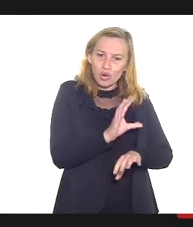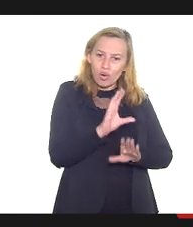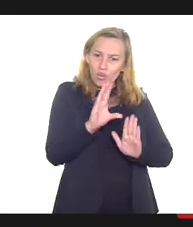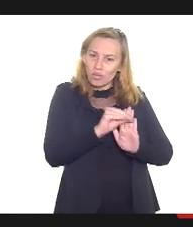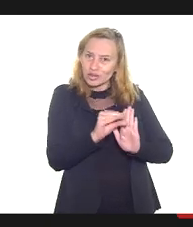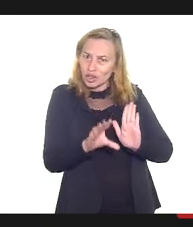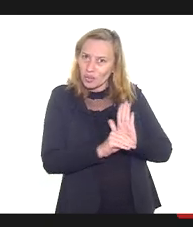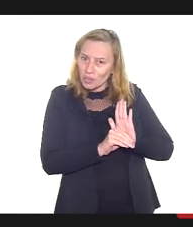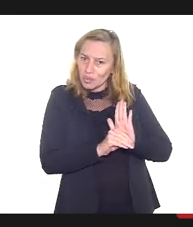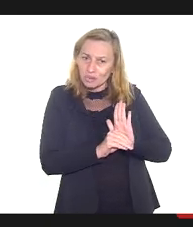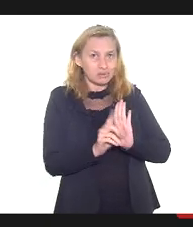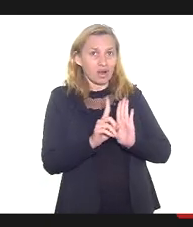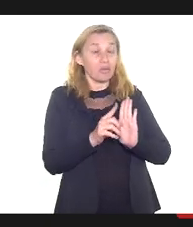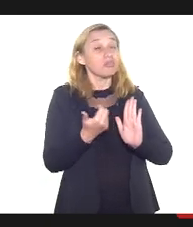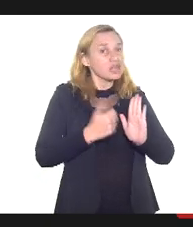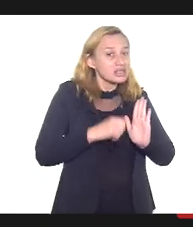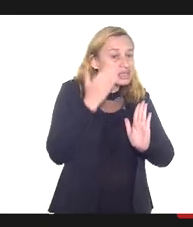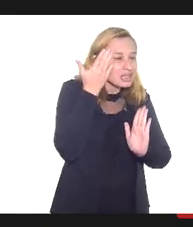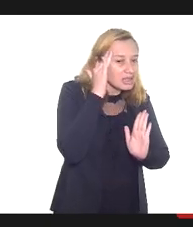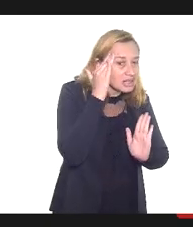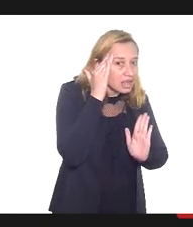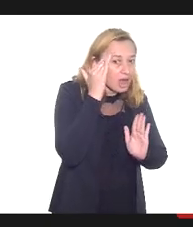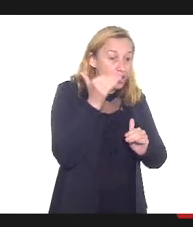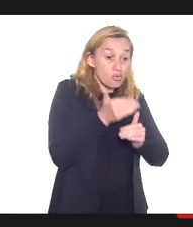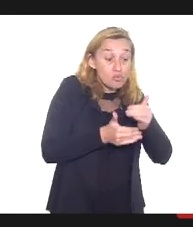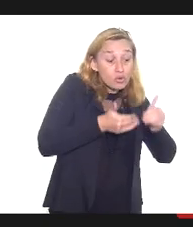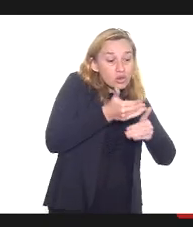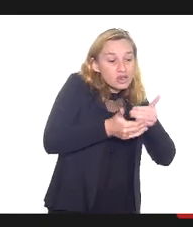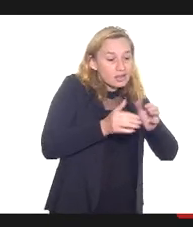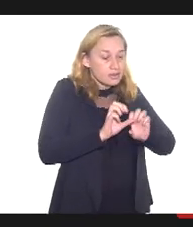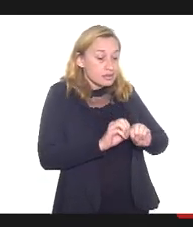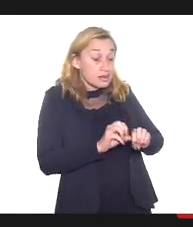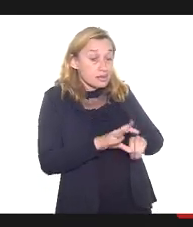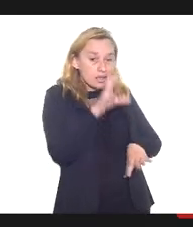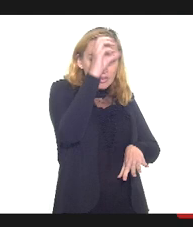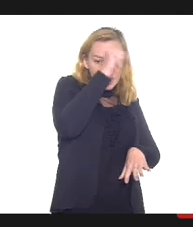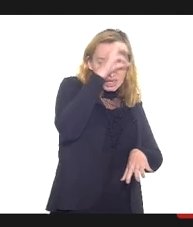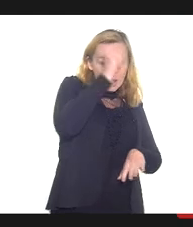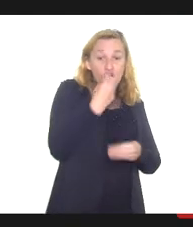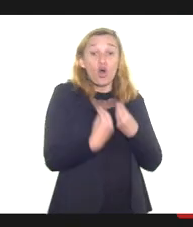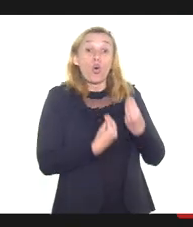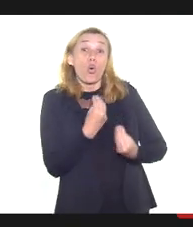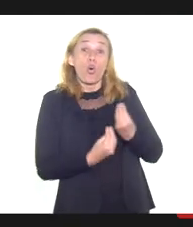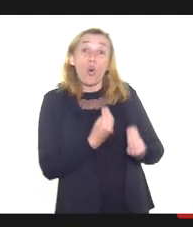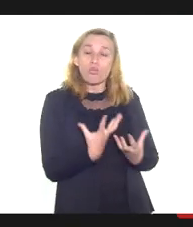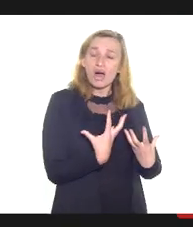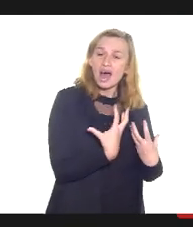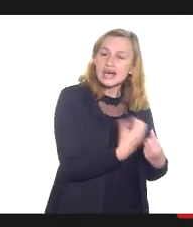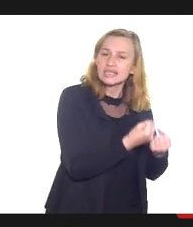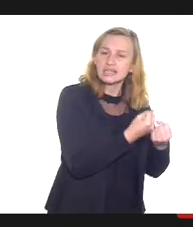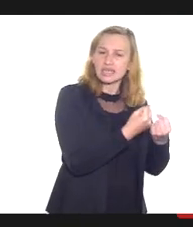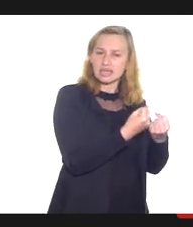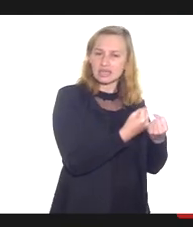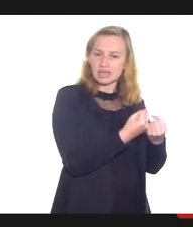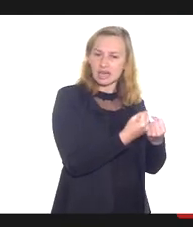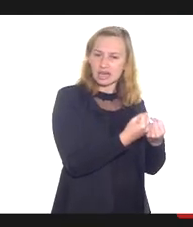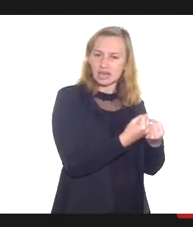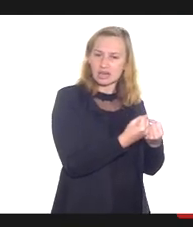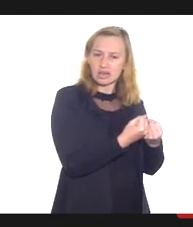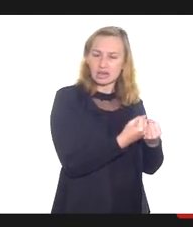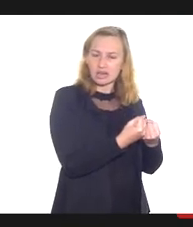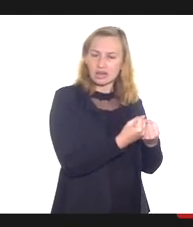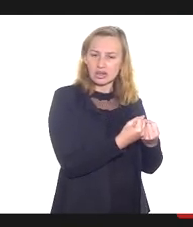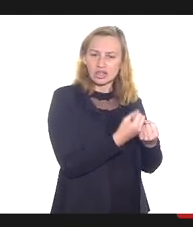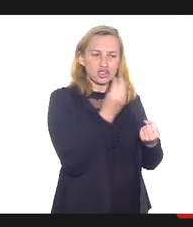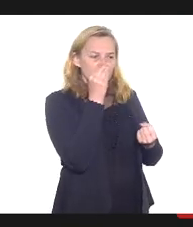É preciso compreender o processo de ensino-aprendizagem. Por isso, como que nós vamos aceitar um notório saber